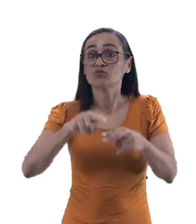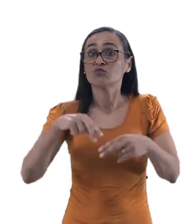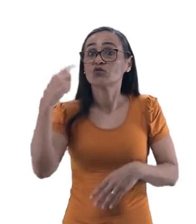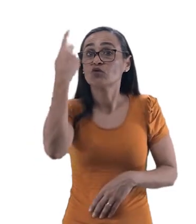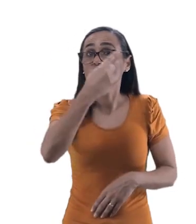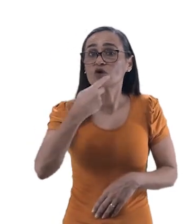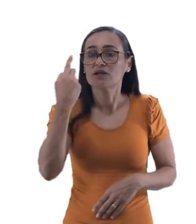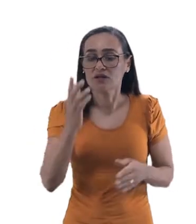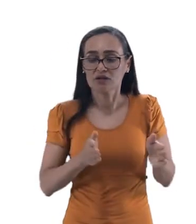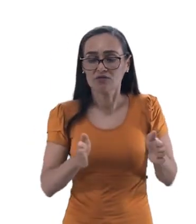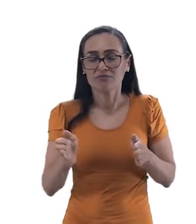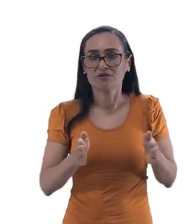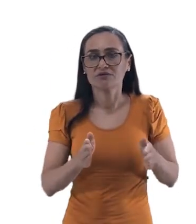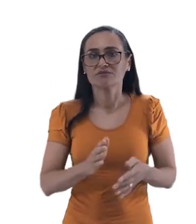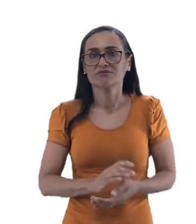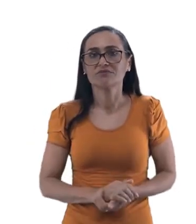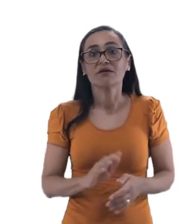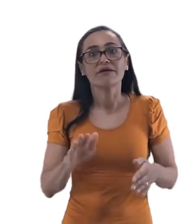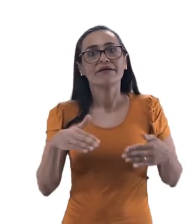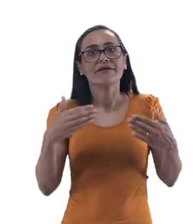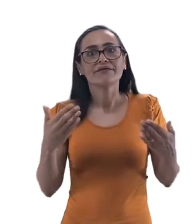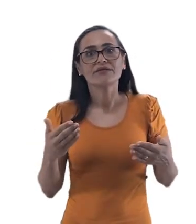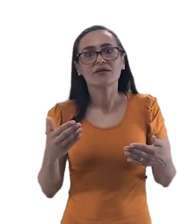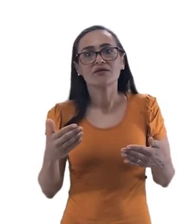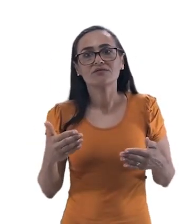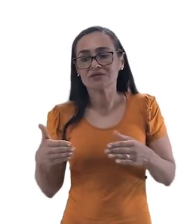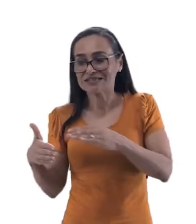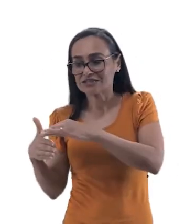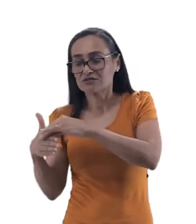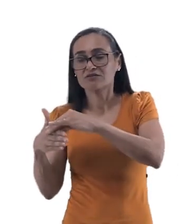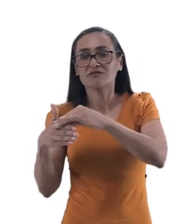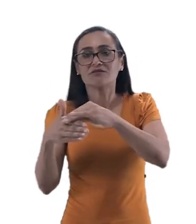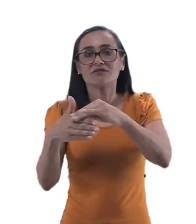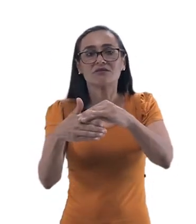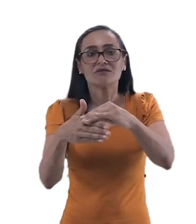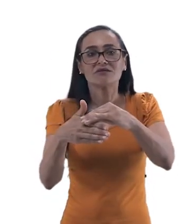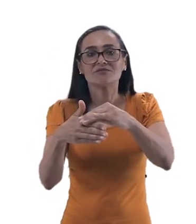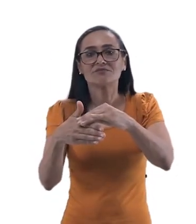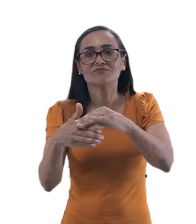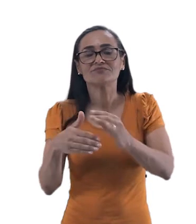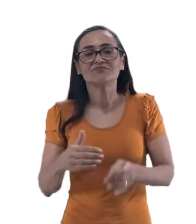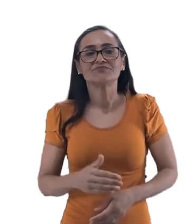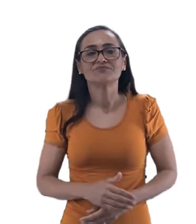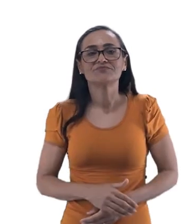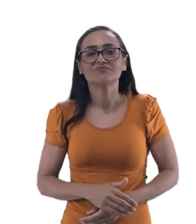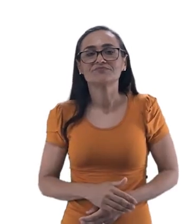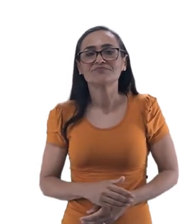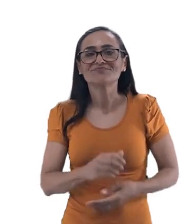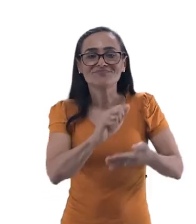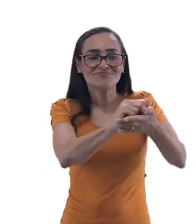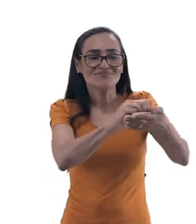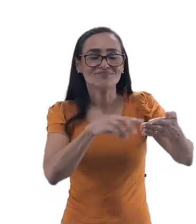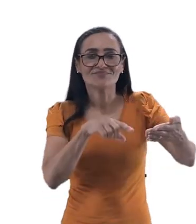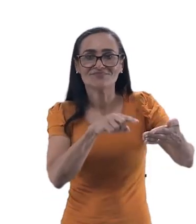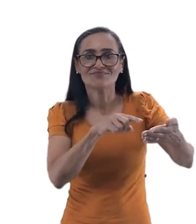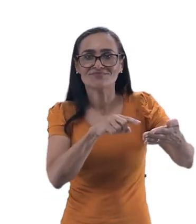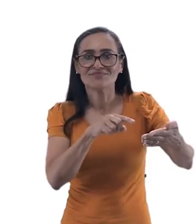kWh no período, tá? Então, se eu vou direcionar agora a